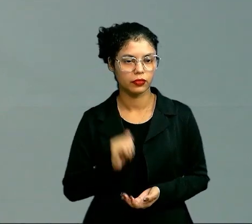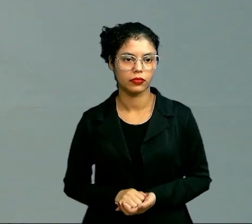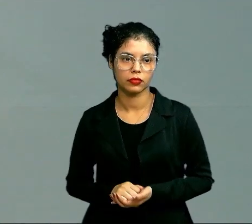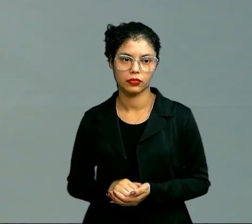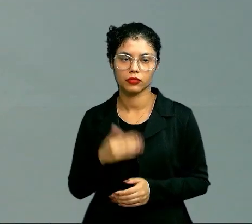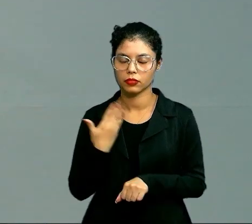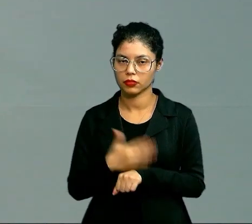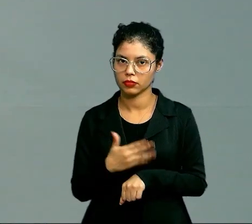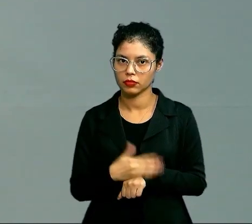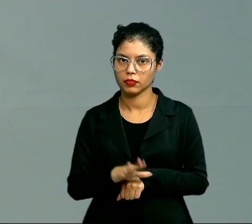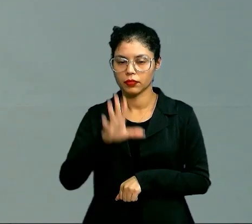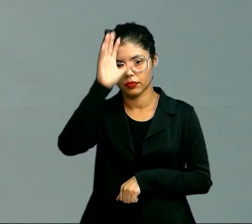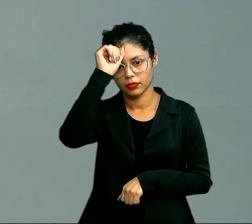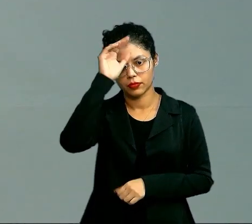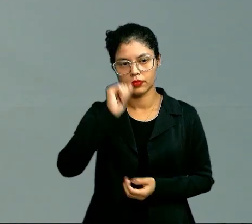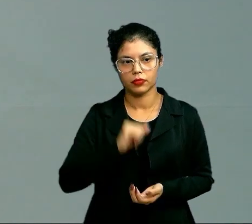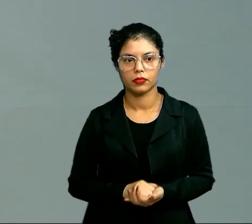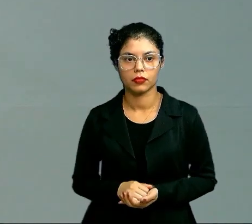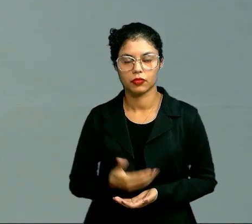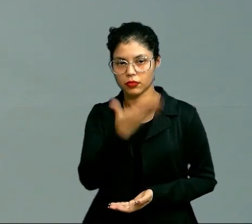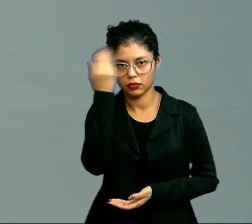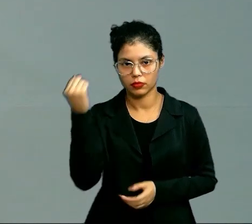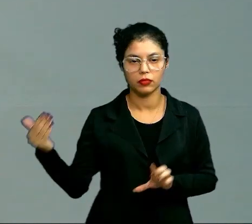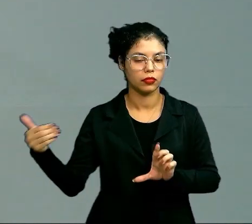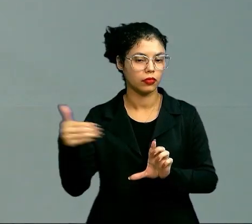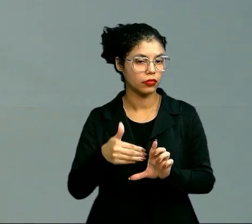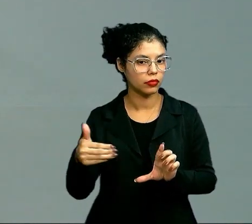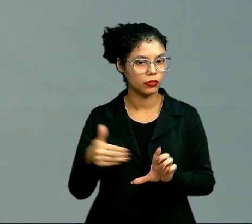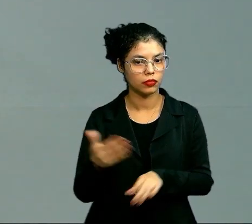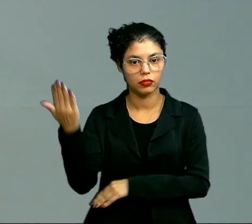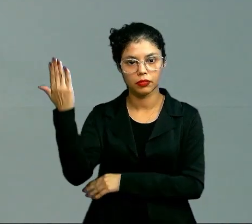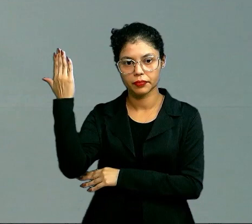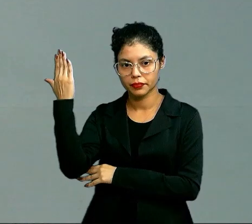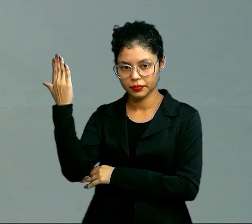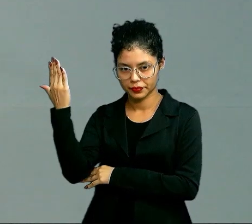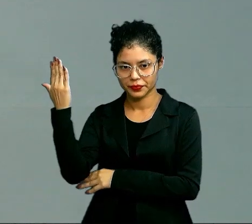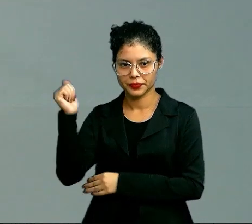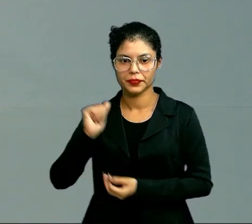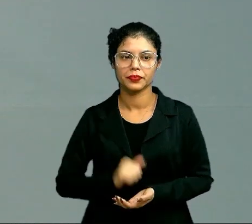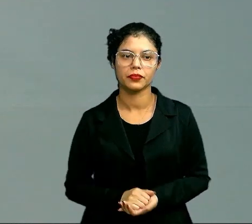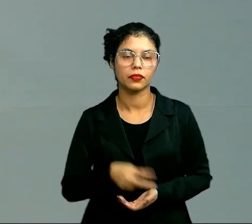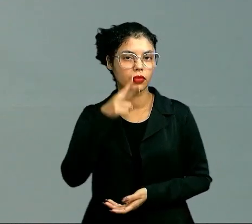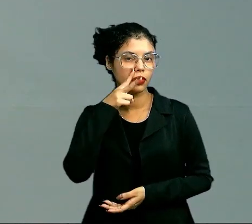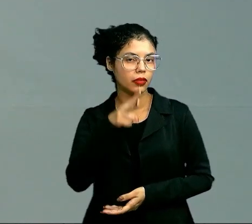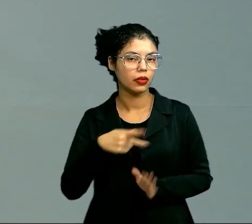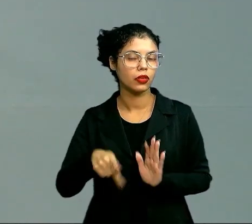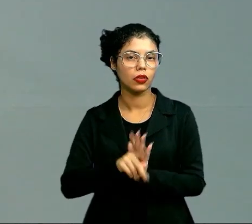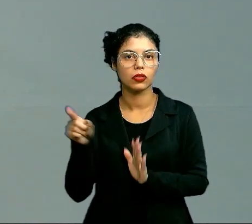Coloquem em prática o conhecimento de vocês. Não esqueça de acessar as nossas plataformas para ficarem